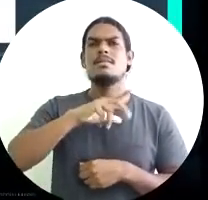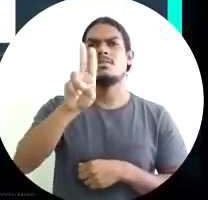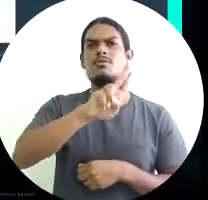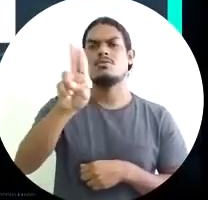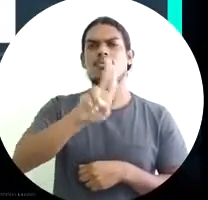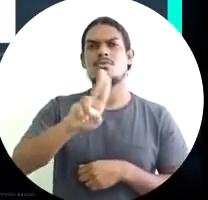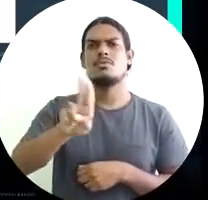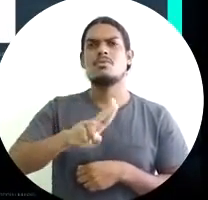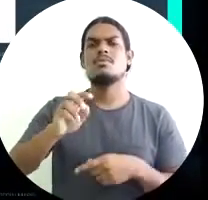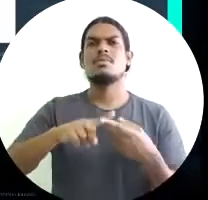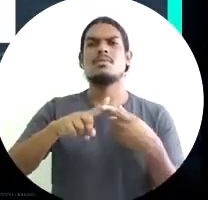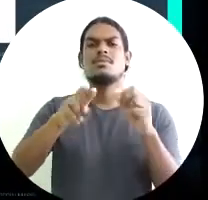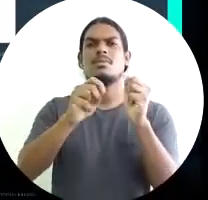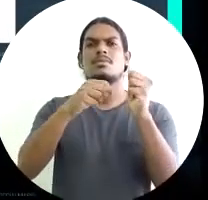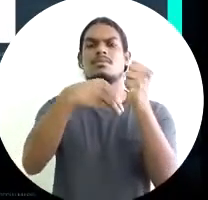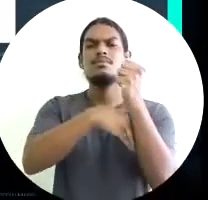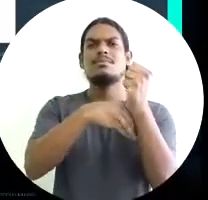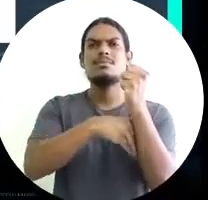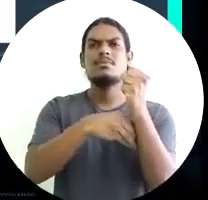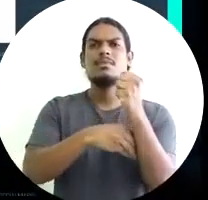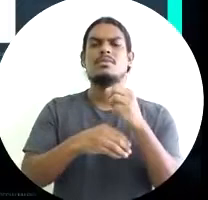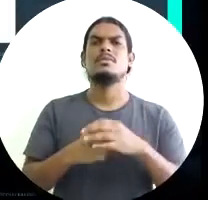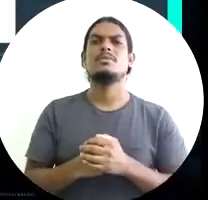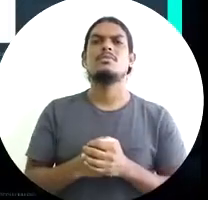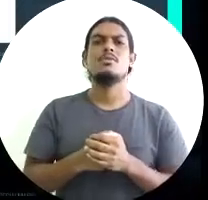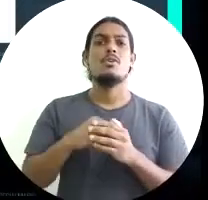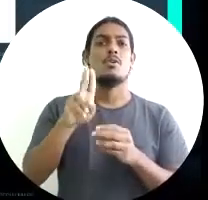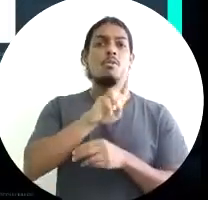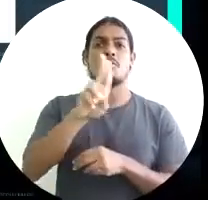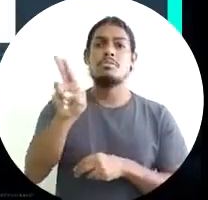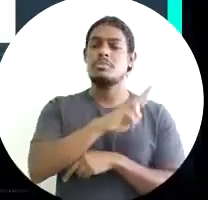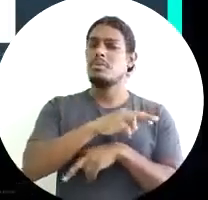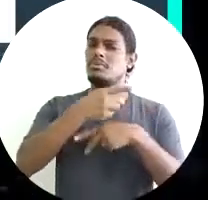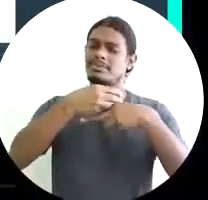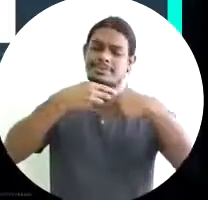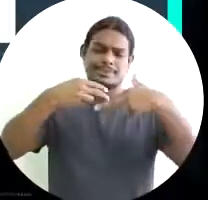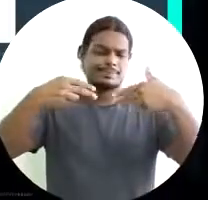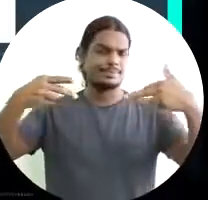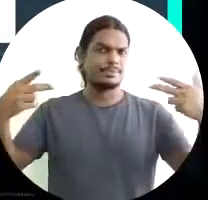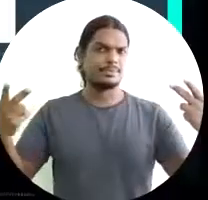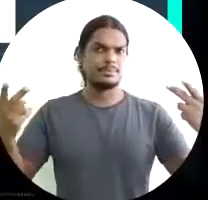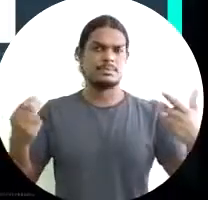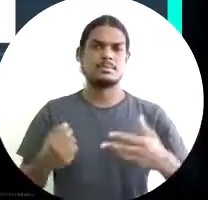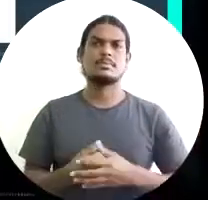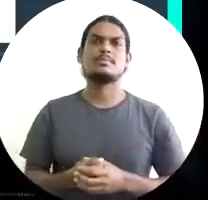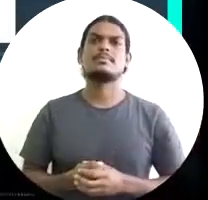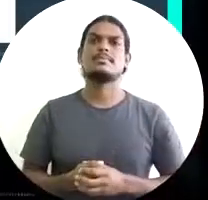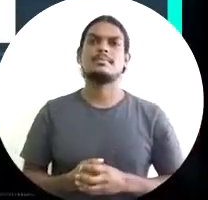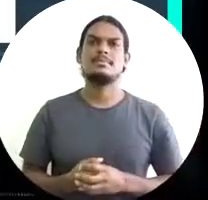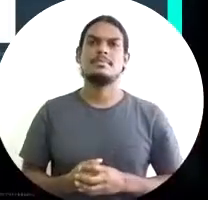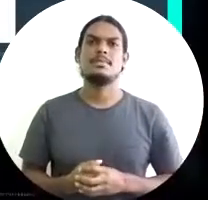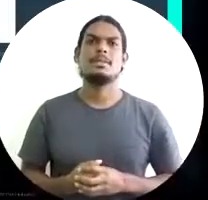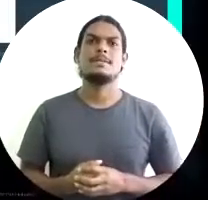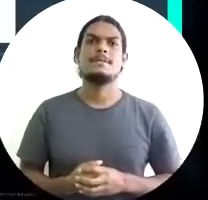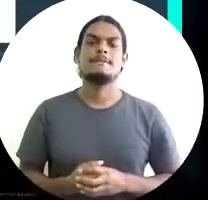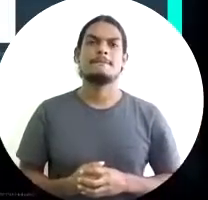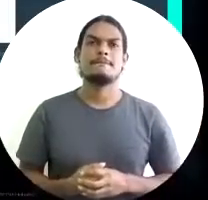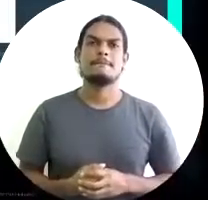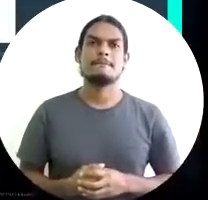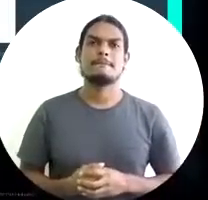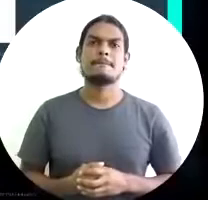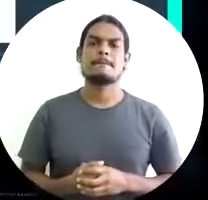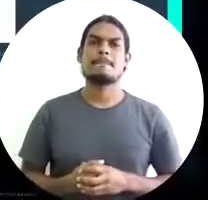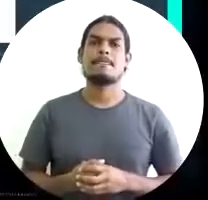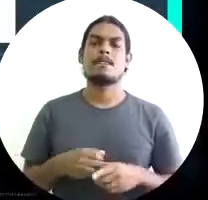o código hexadecimal dela. O nome é limitado, como eu falei, todas as cores não têm um nome, todas